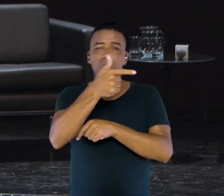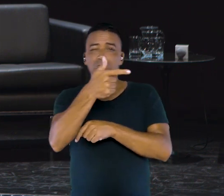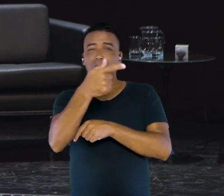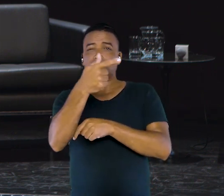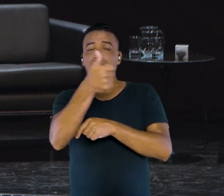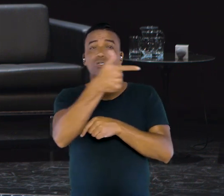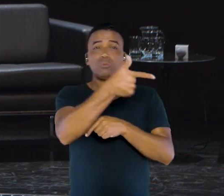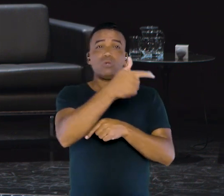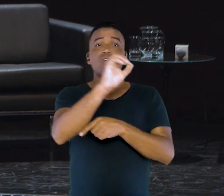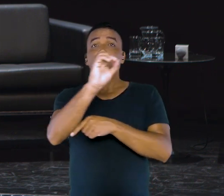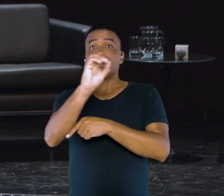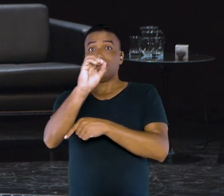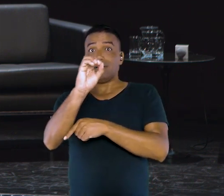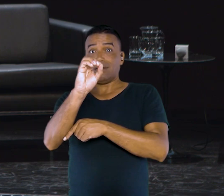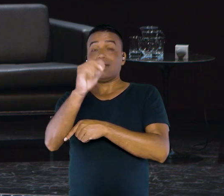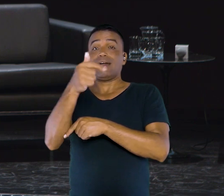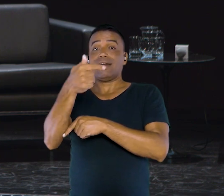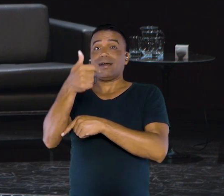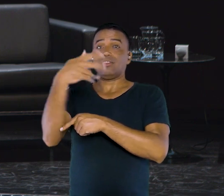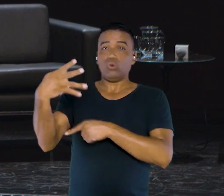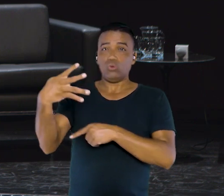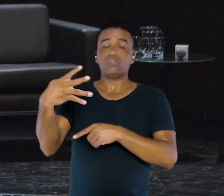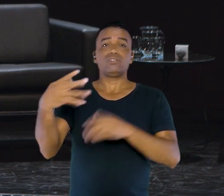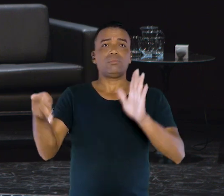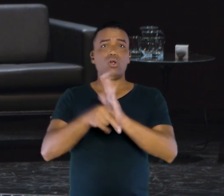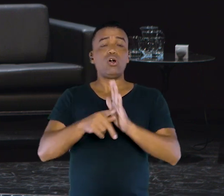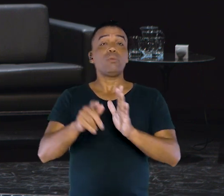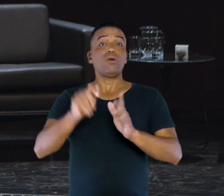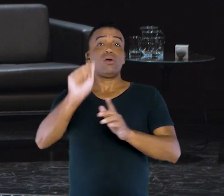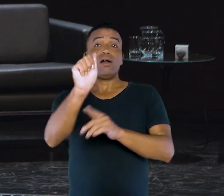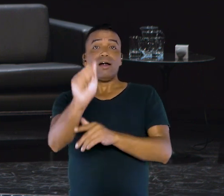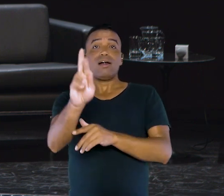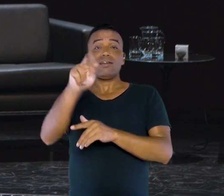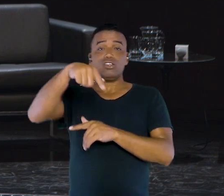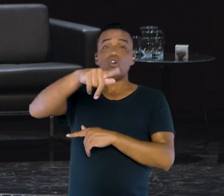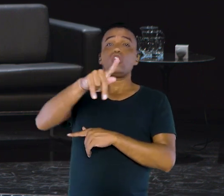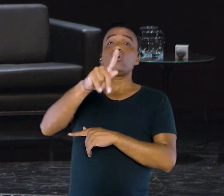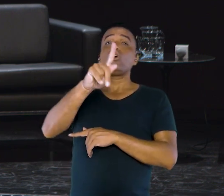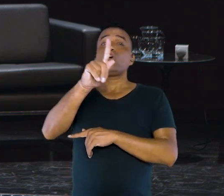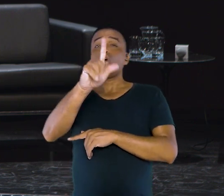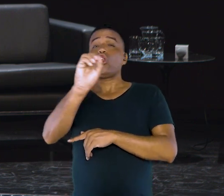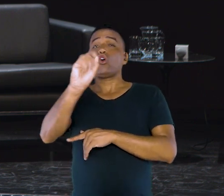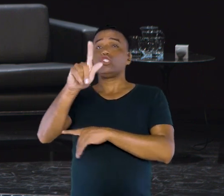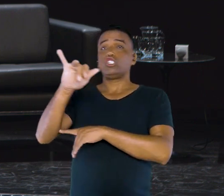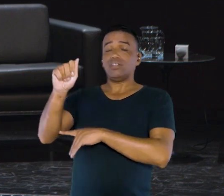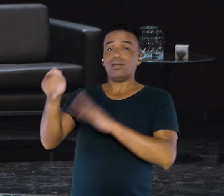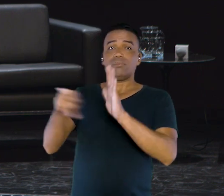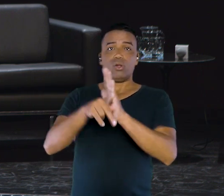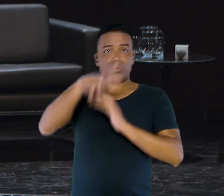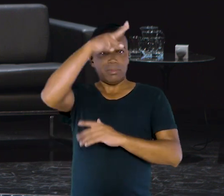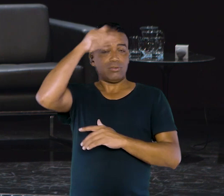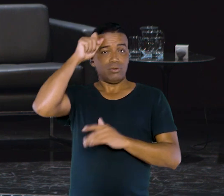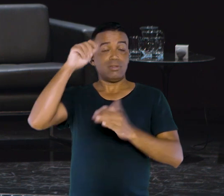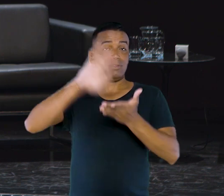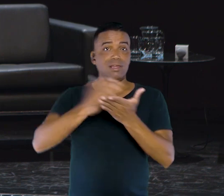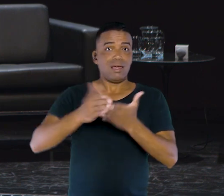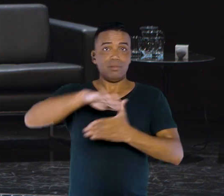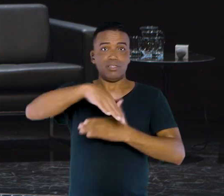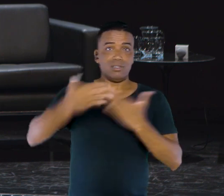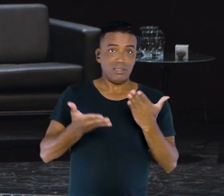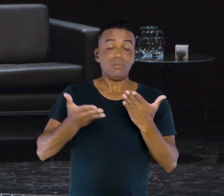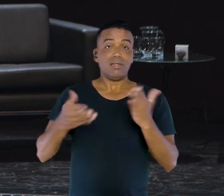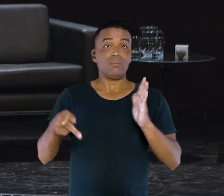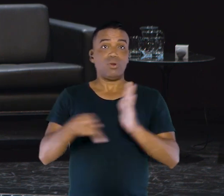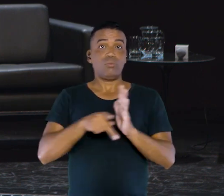Equinócio, 8.000 anos de história na Amazônia Central e Arqueologia da Amazônia. Contaremos nessa noite com os intérpretes